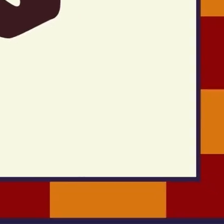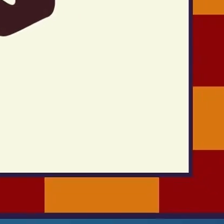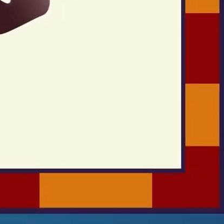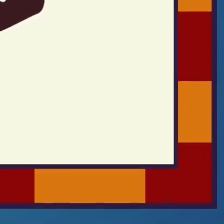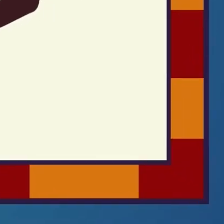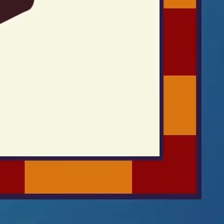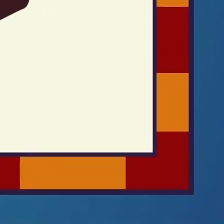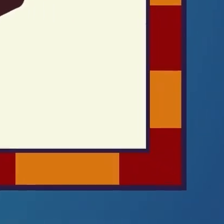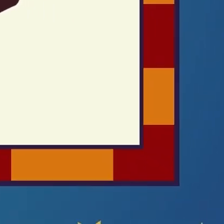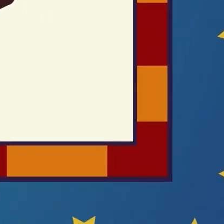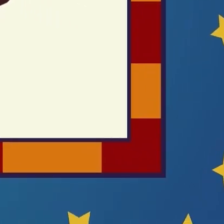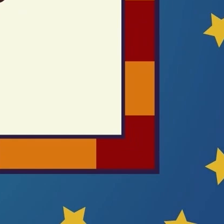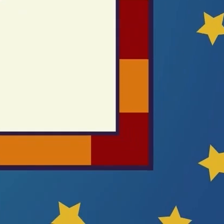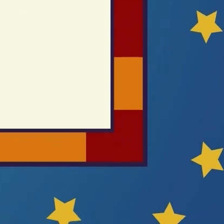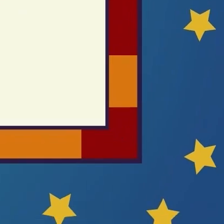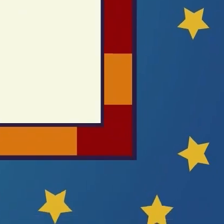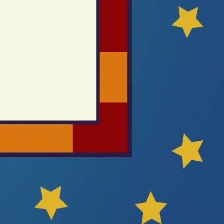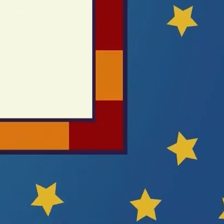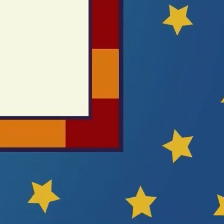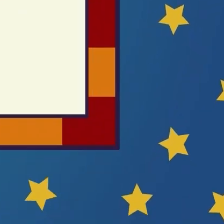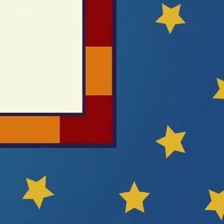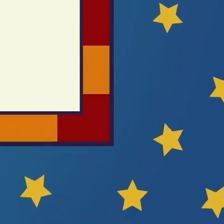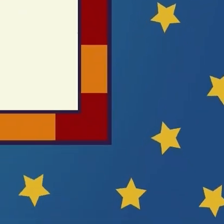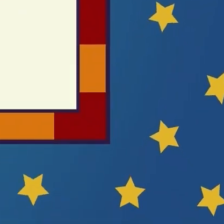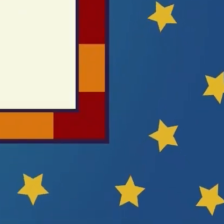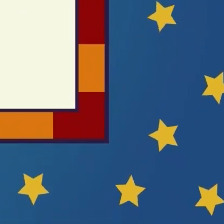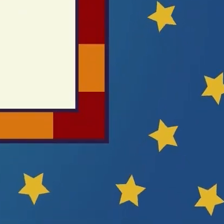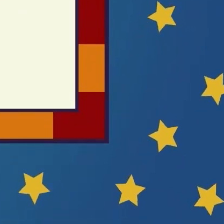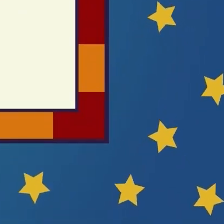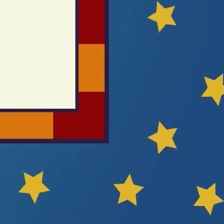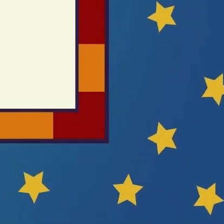A Dança dos Feudos.